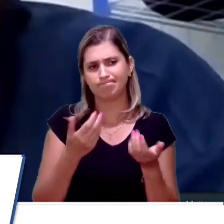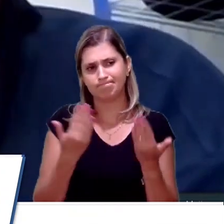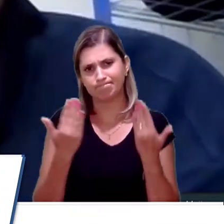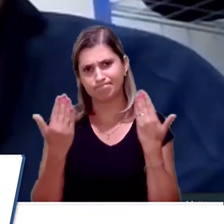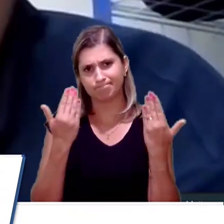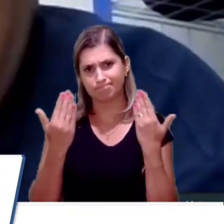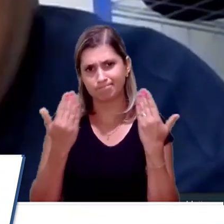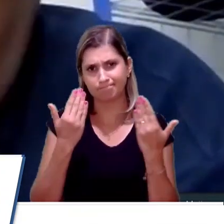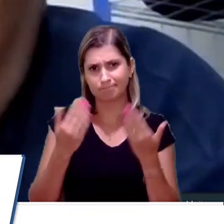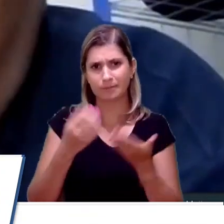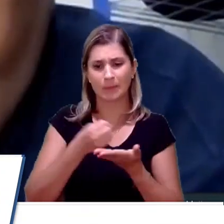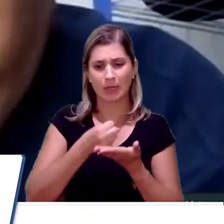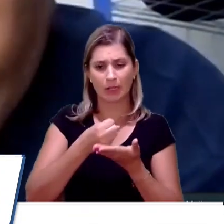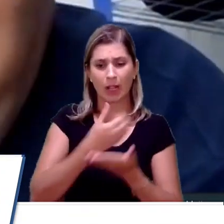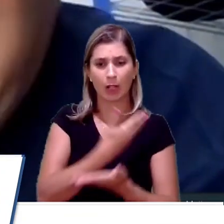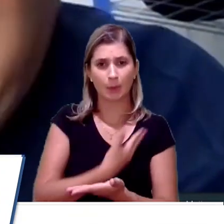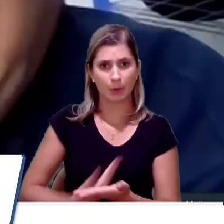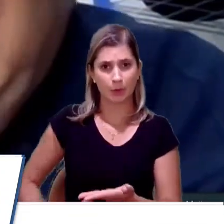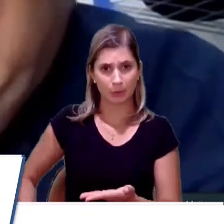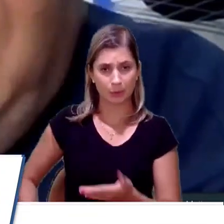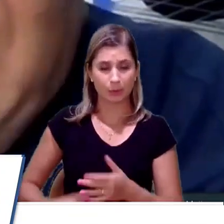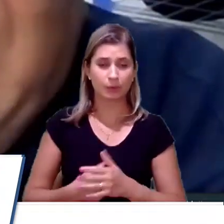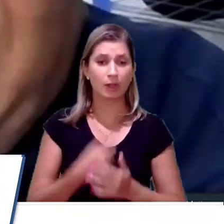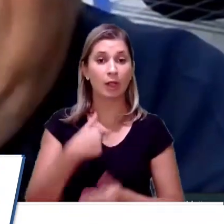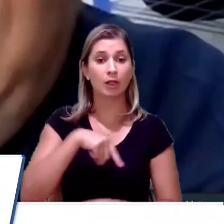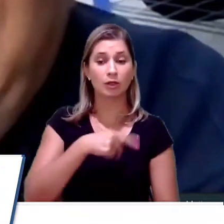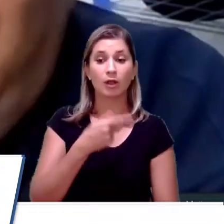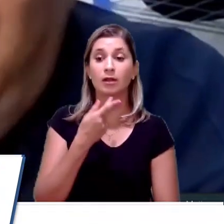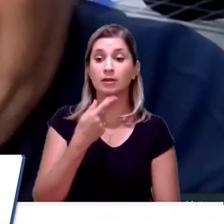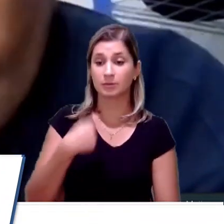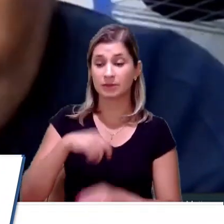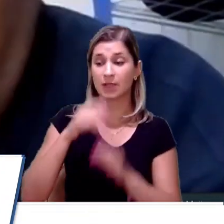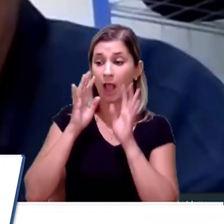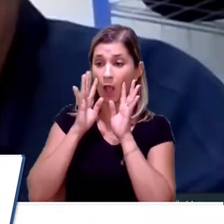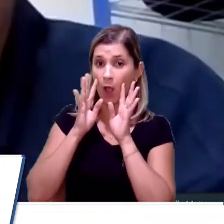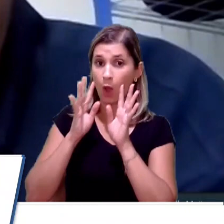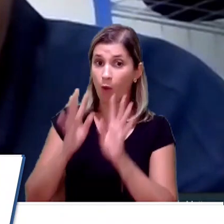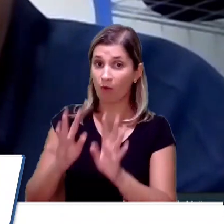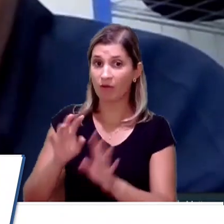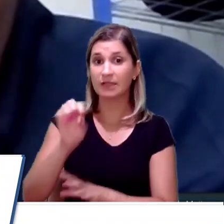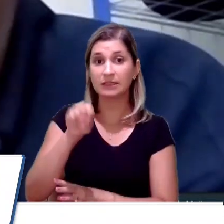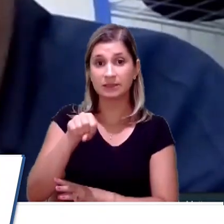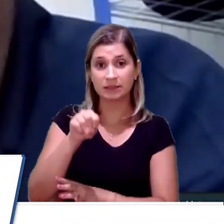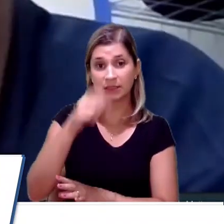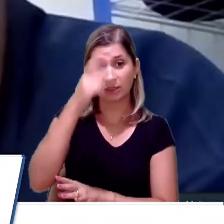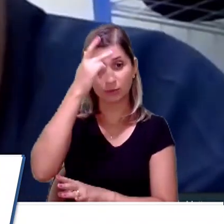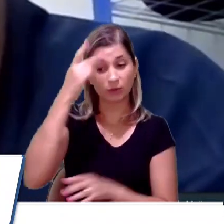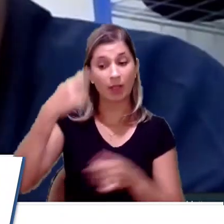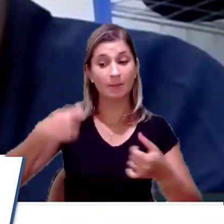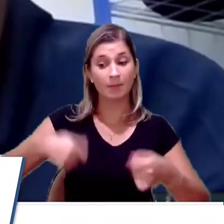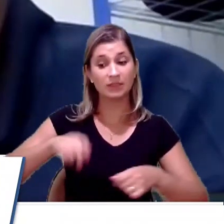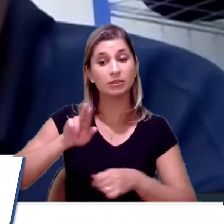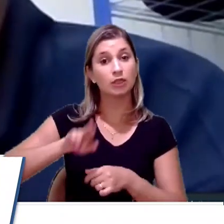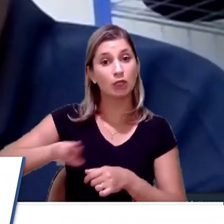falei, nós temos que ouvir, sim, aqueles que necessitam do transporte. Já cobrei várias